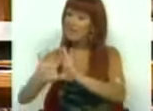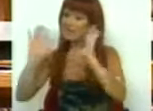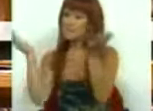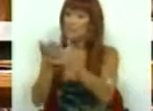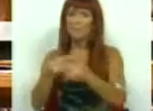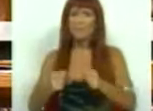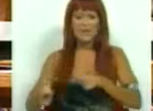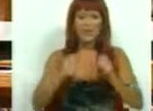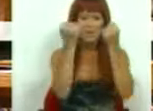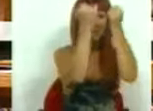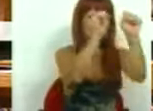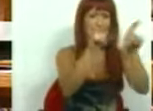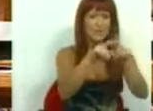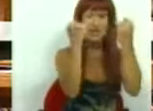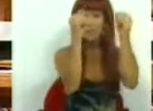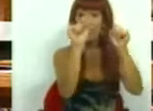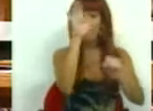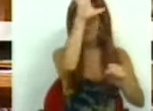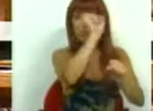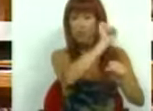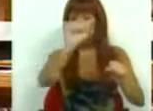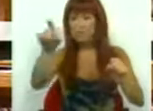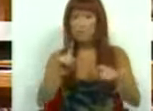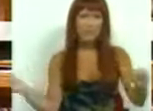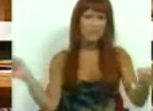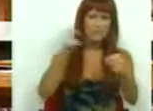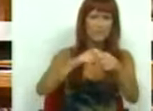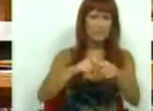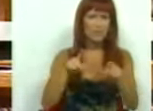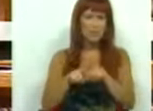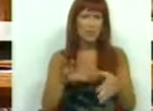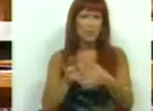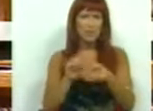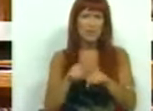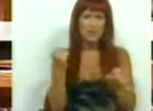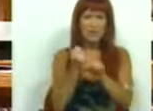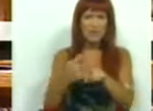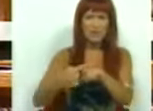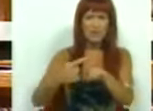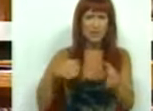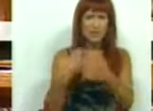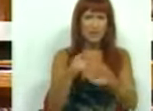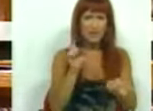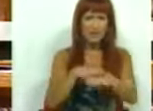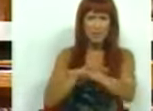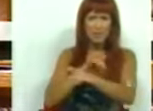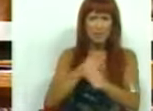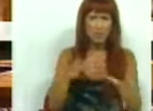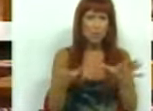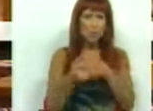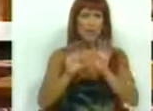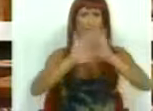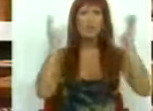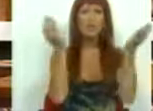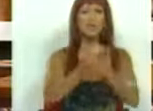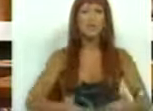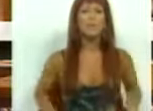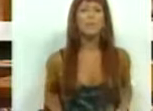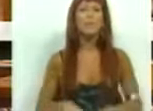geral, a gestão autónoma e independente do Estado e a afetação dos cedentes a serviços de interesse para os respectivos membros ou para a comunidade em